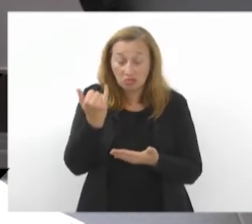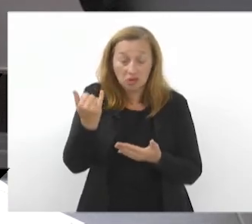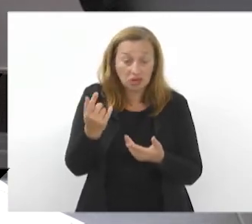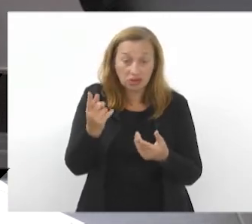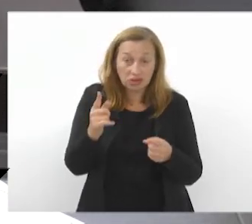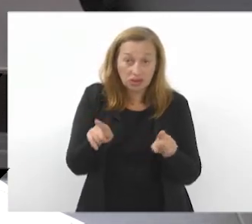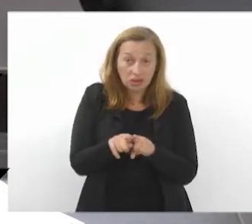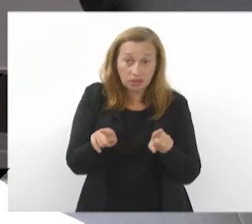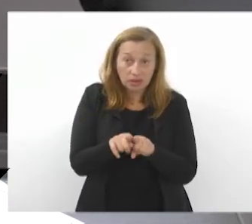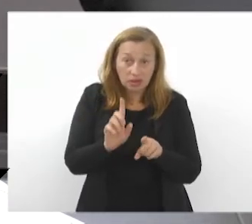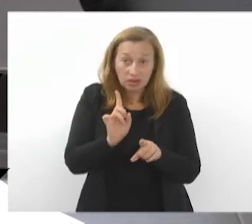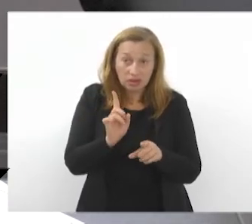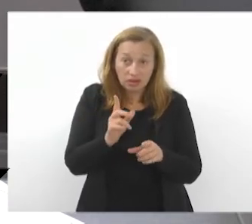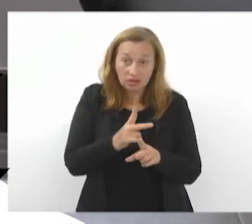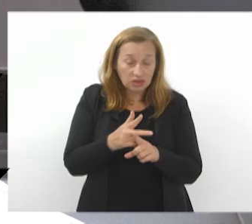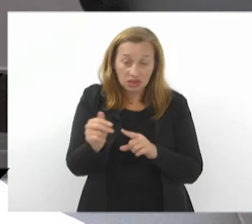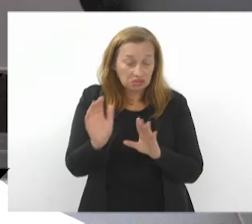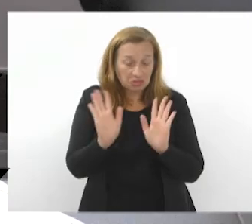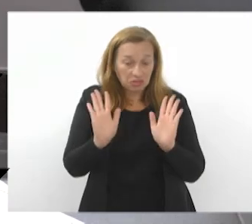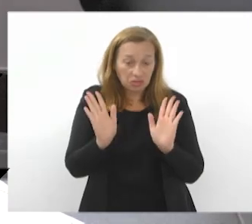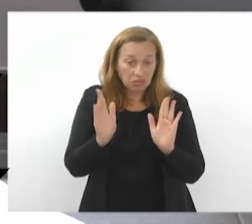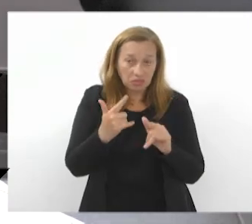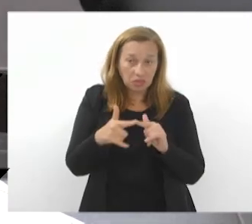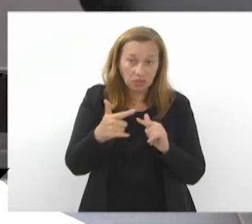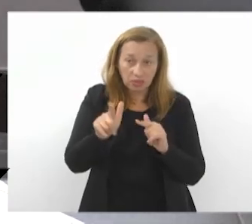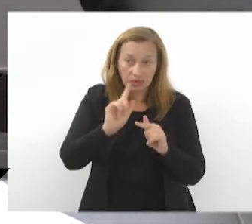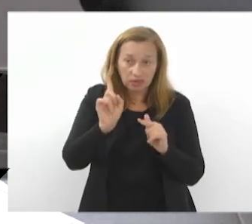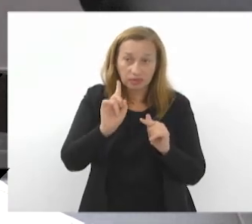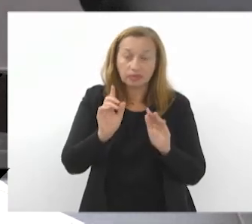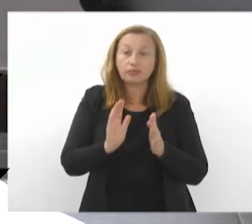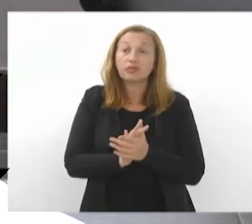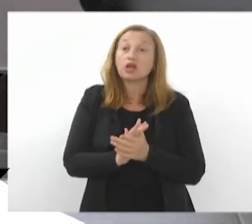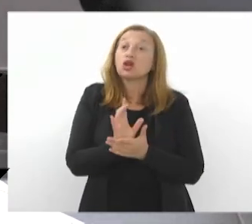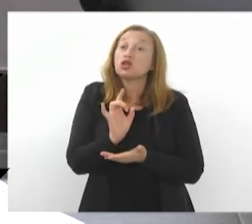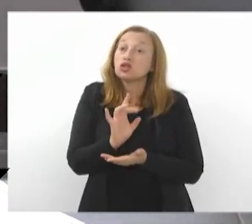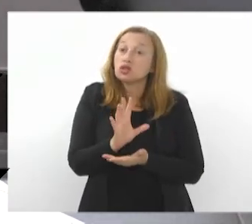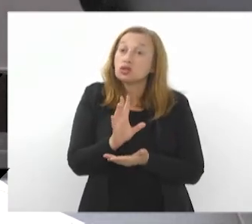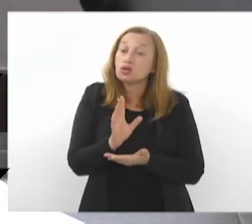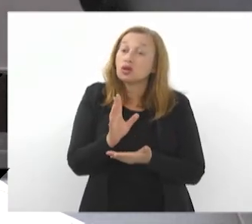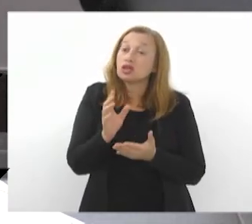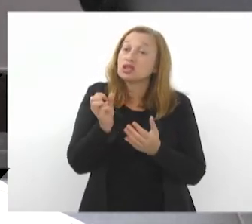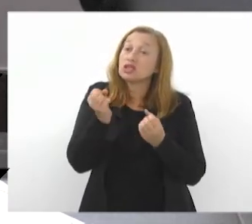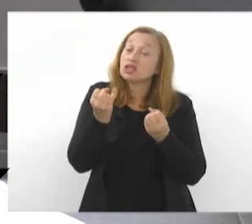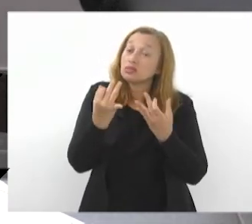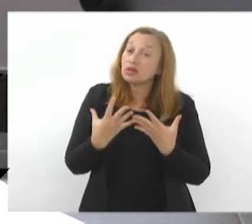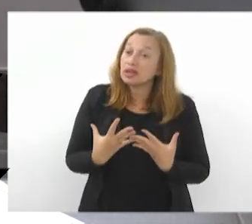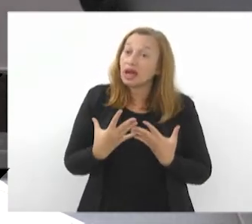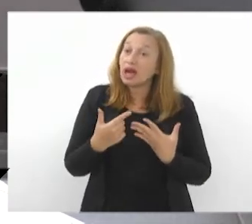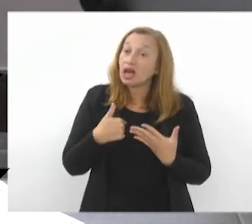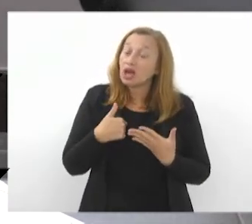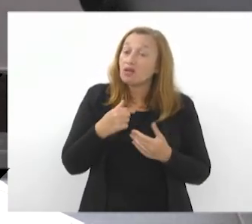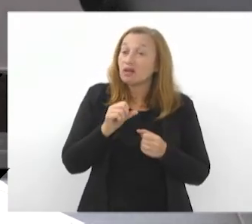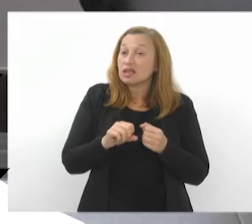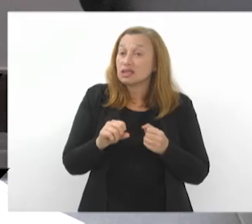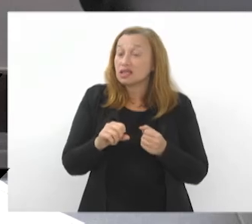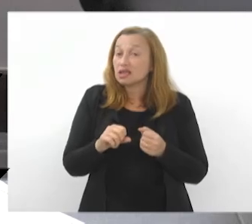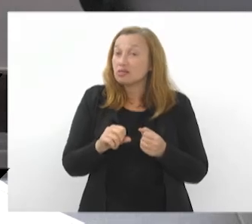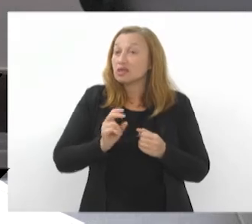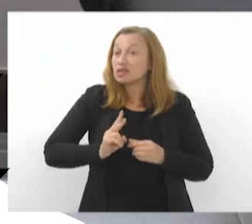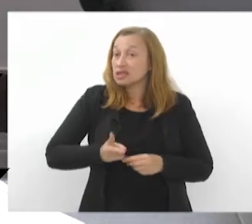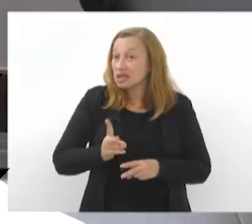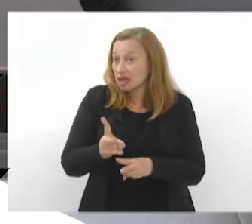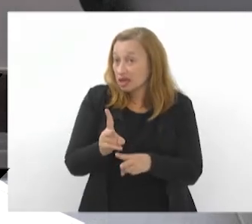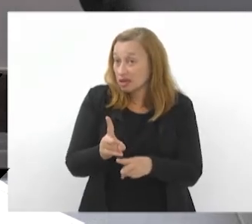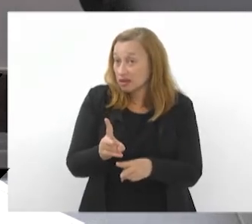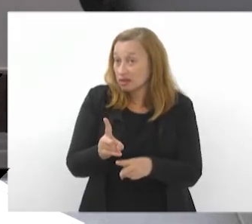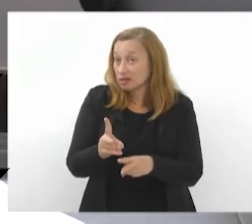de ser voto vencido, sem problema nenhum. Eu só quis assinalar isso, porque eu venho fazendo isso sucessivamente